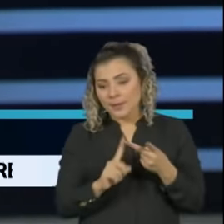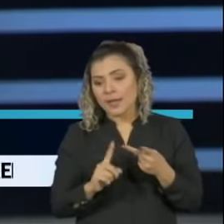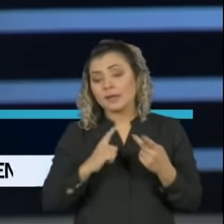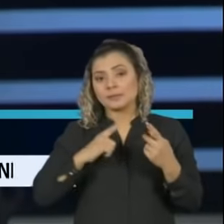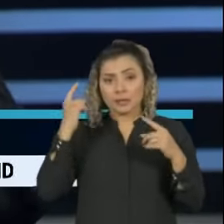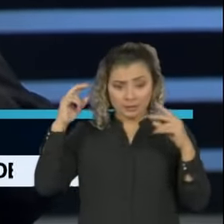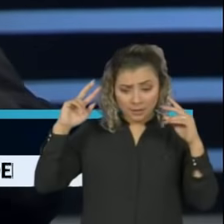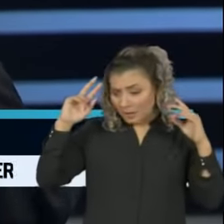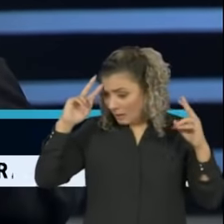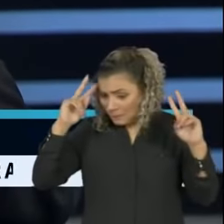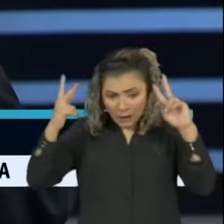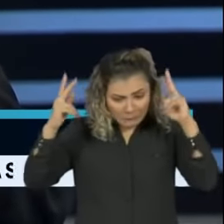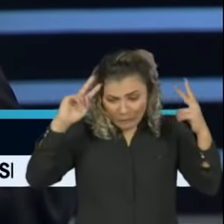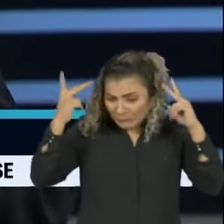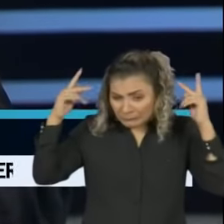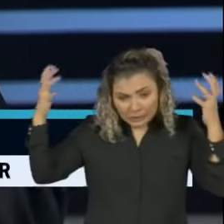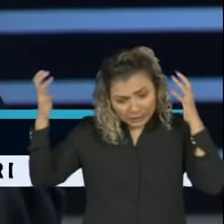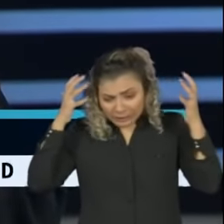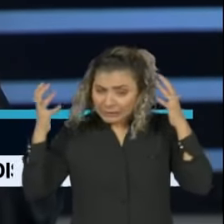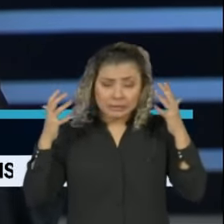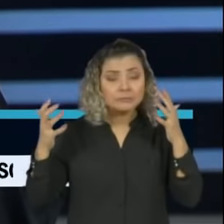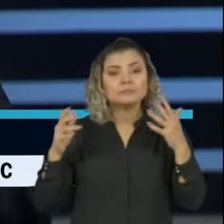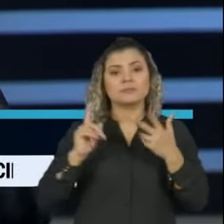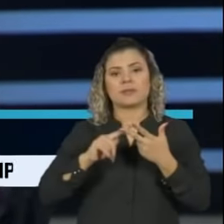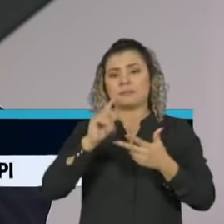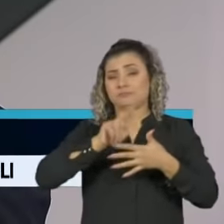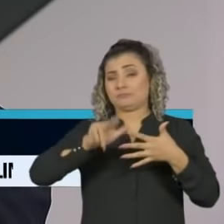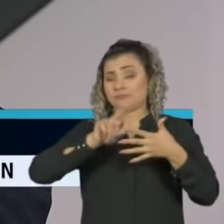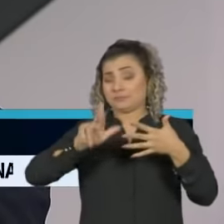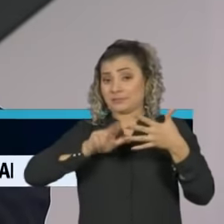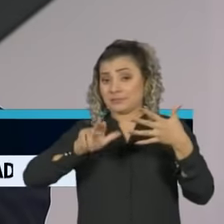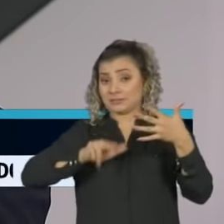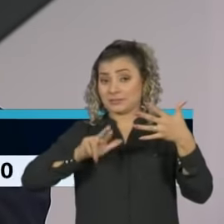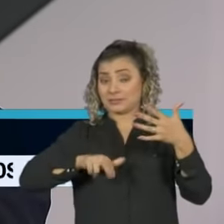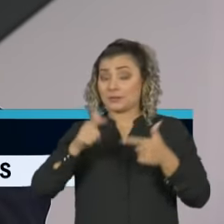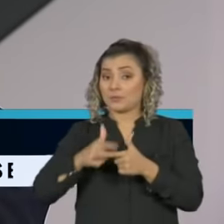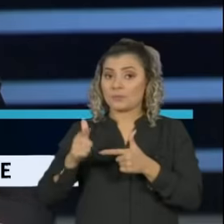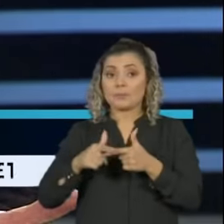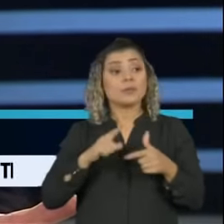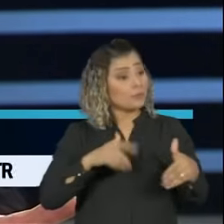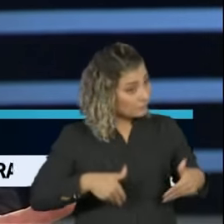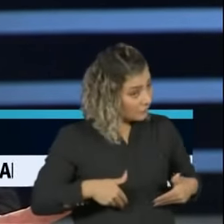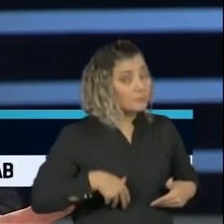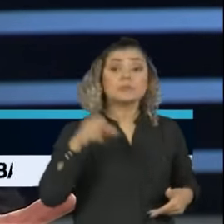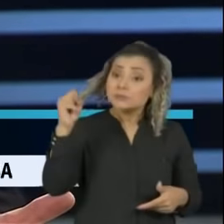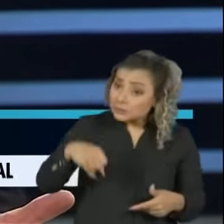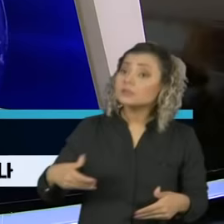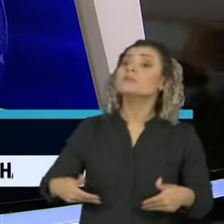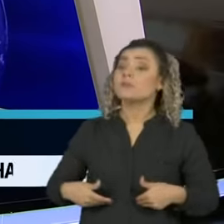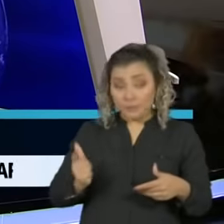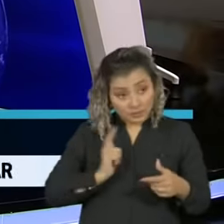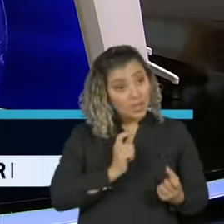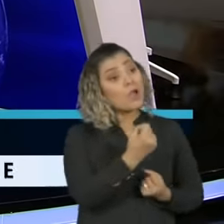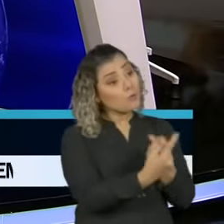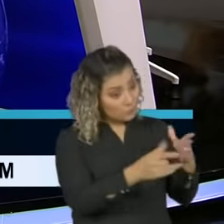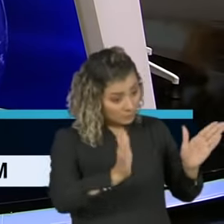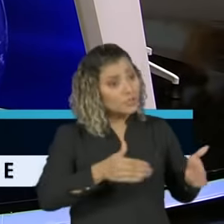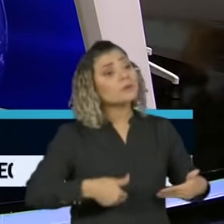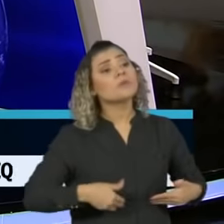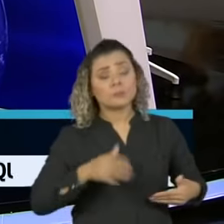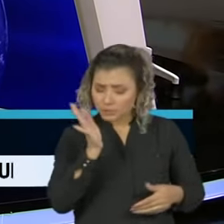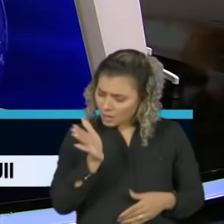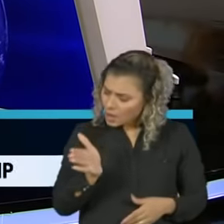você tem desemprego. Então, a gente tem uma situação que uma situação concreta. Fome. Fome, que gera isso tudo. Já, né? tem supermercado sendo